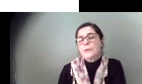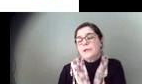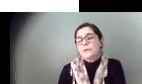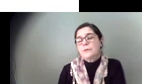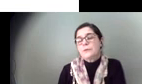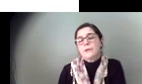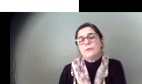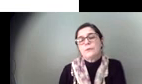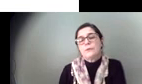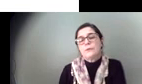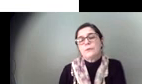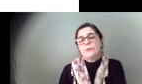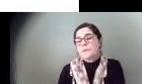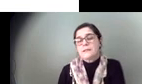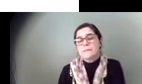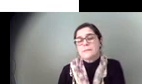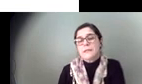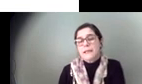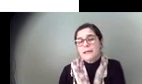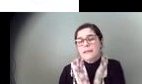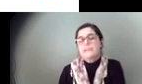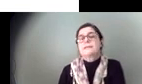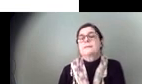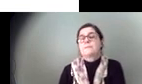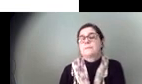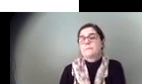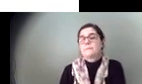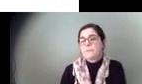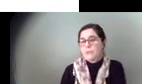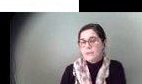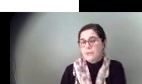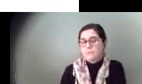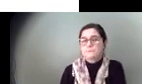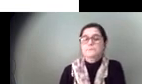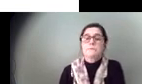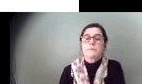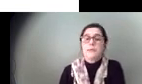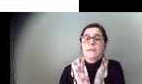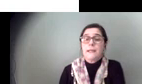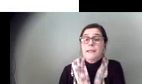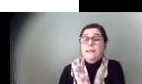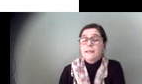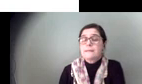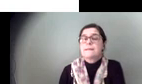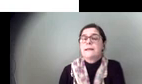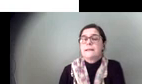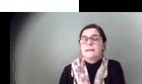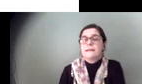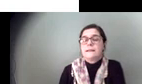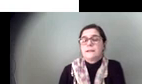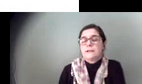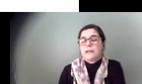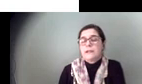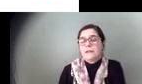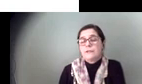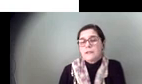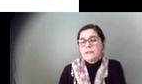pensar um pouquinho, né? Quais seriam esses pilares, não é? Quem está ali,